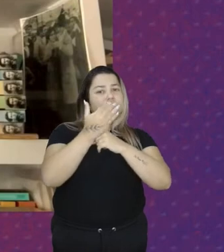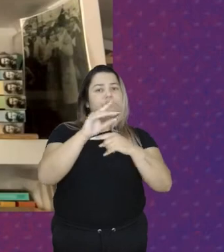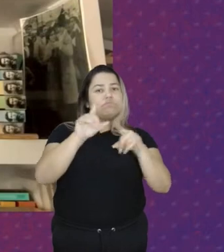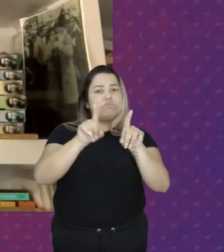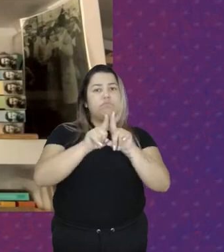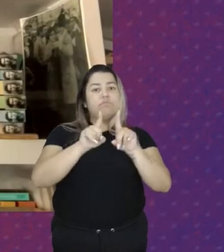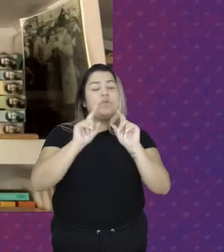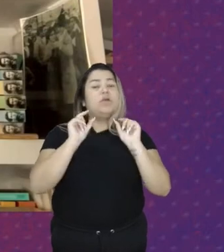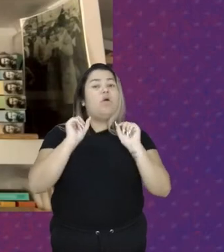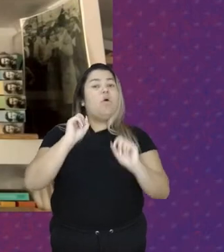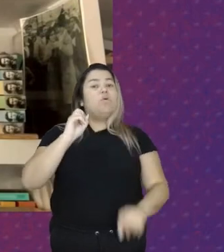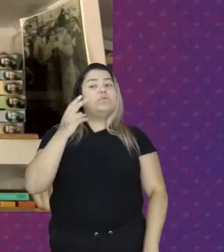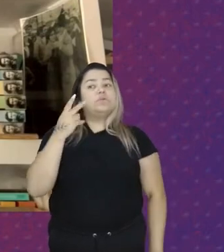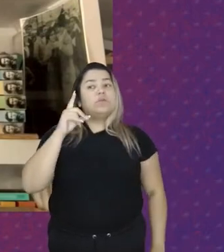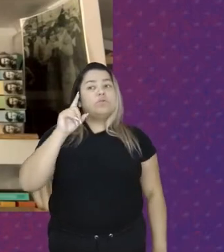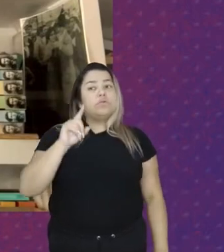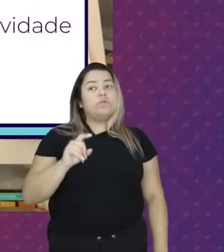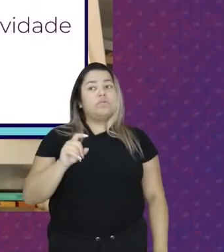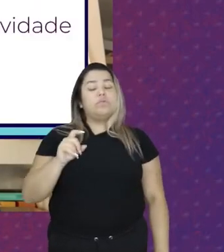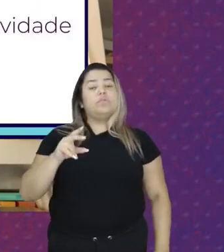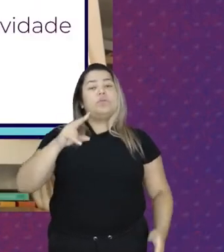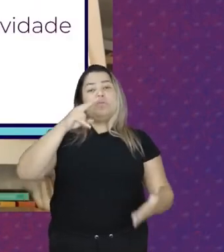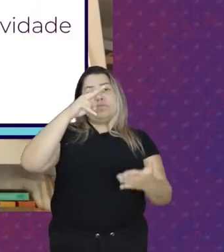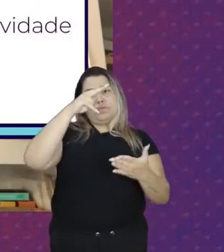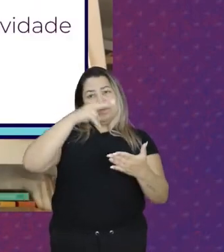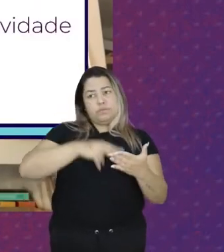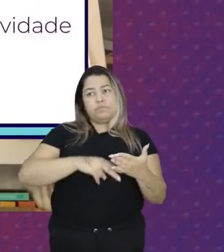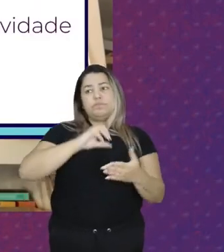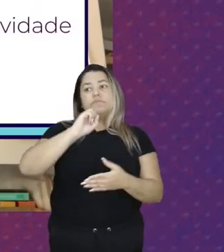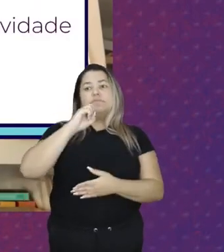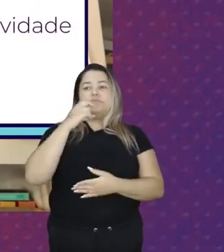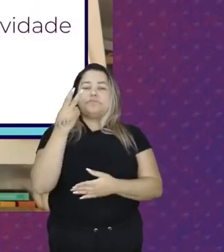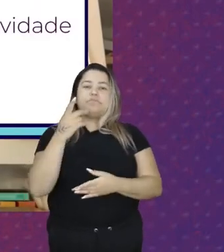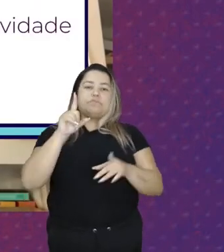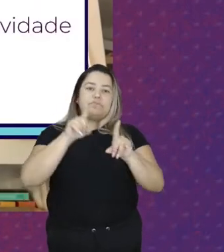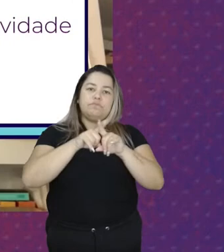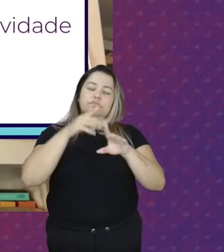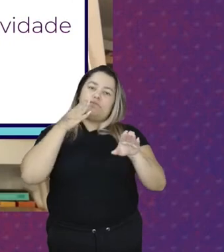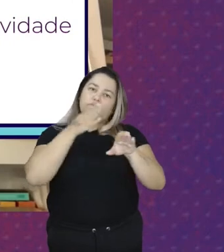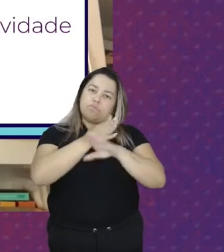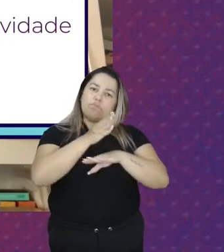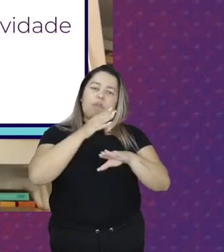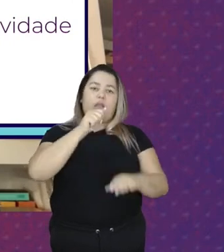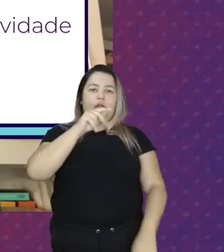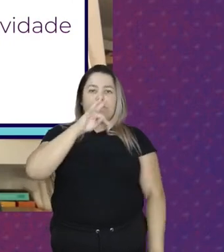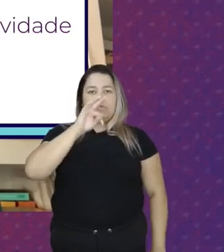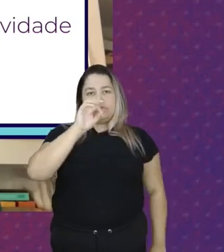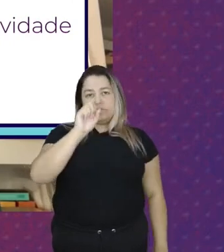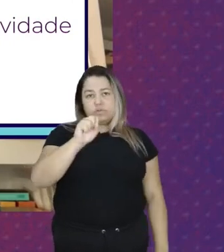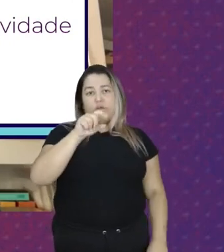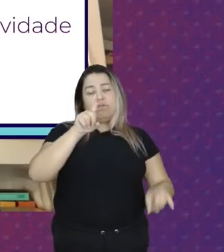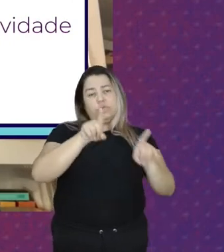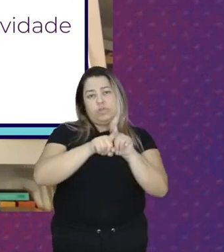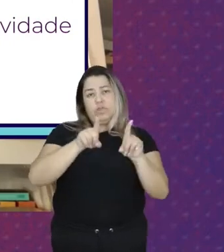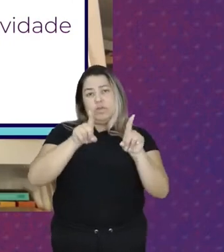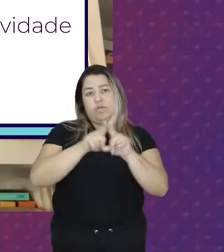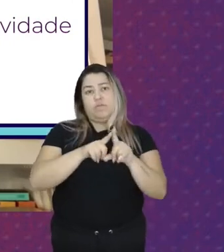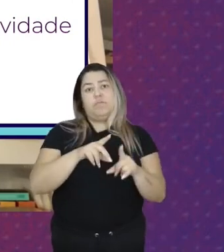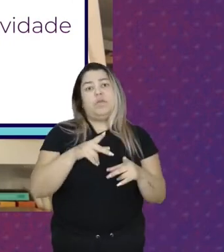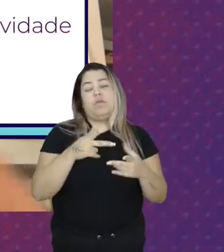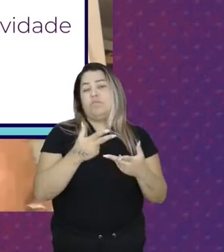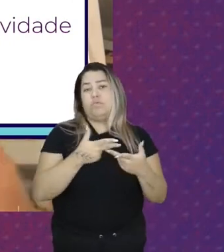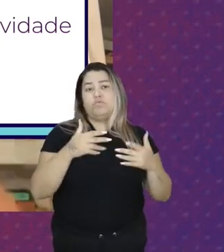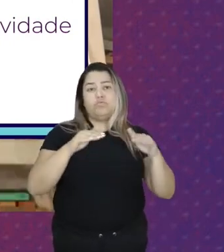seja por meio da leitura, seja por meio do acesso à arte, seja por meio da produção